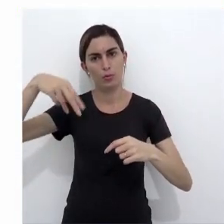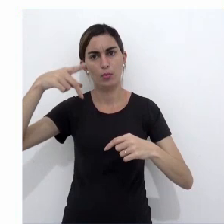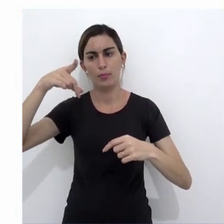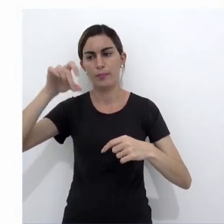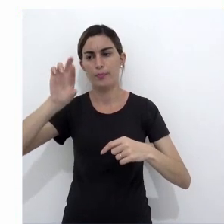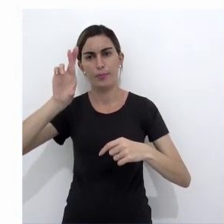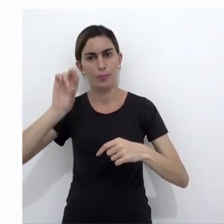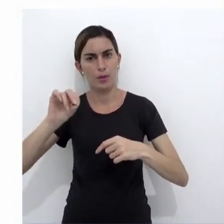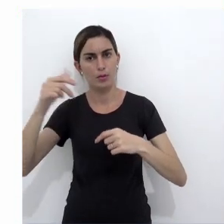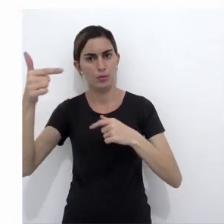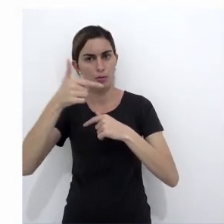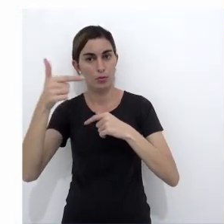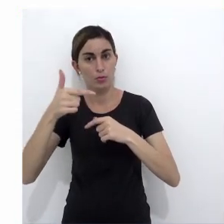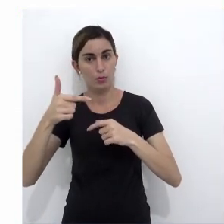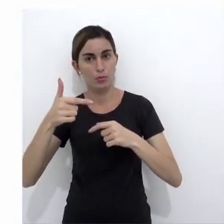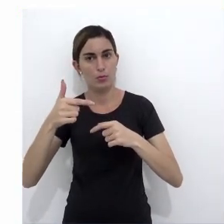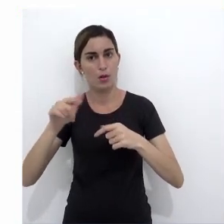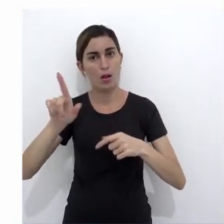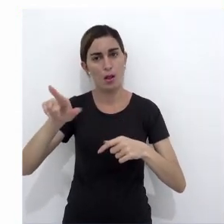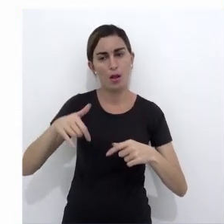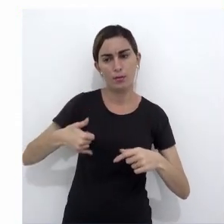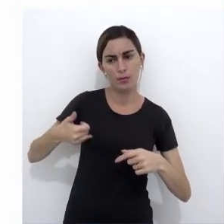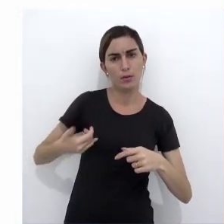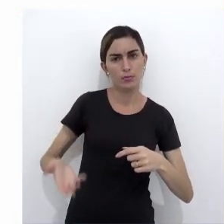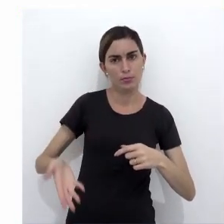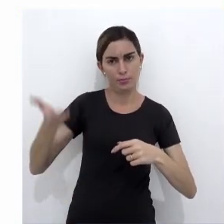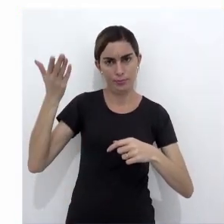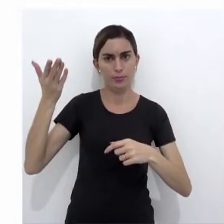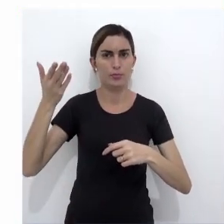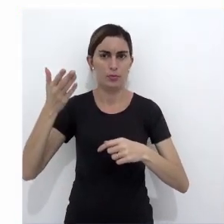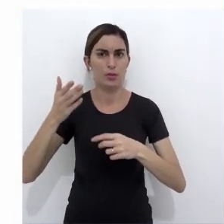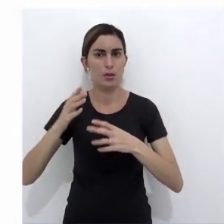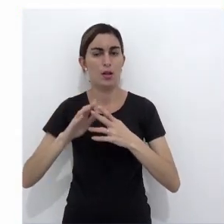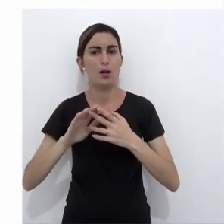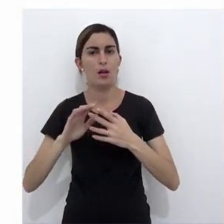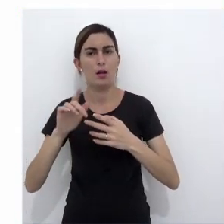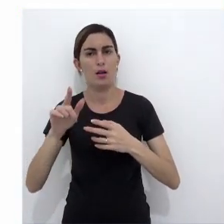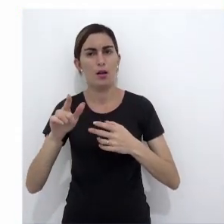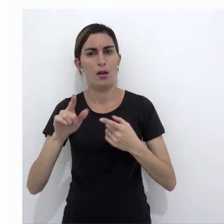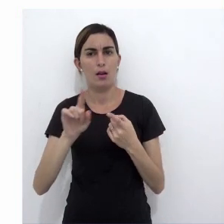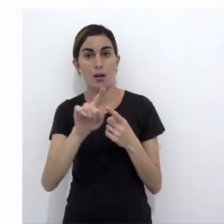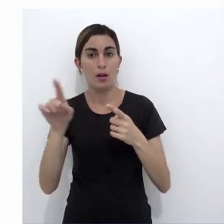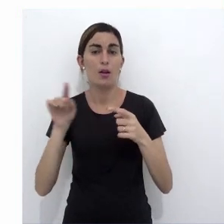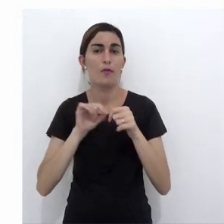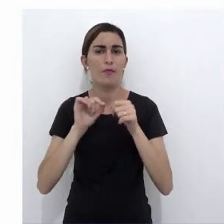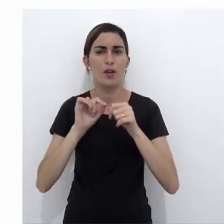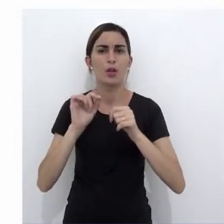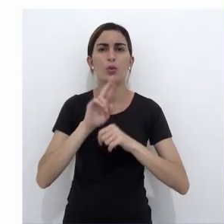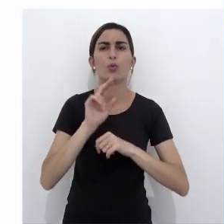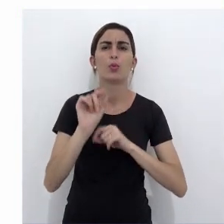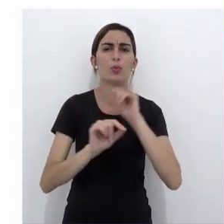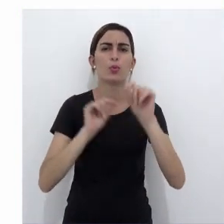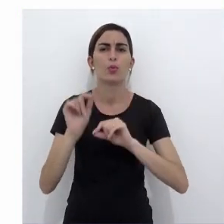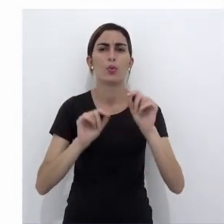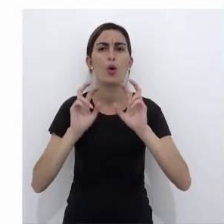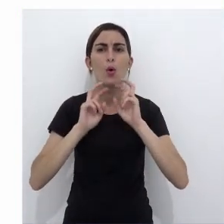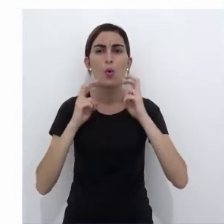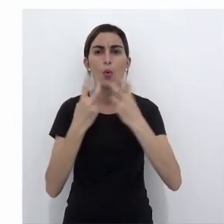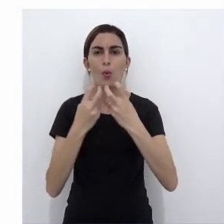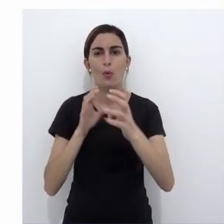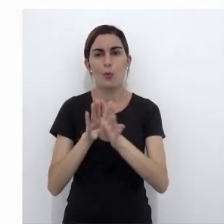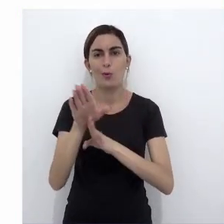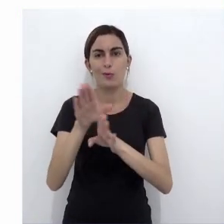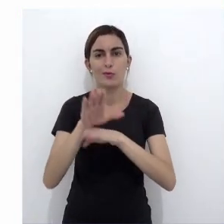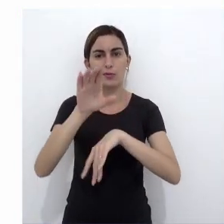II, né? Além do golpe da maioridade, na realidade, foi restaurado ali o chamado Conselho de